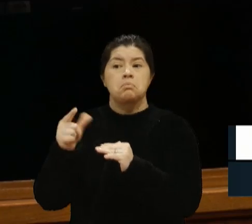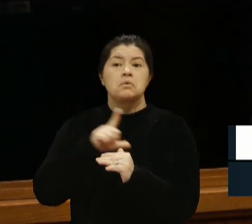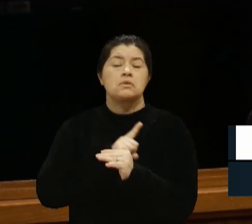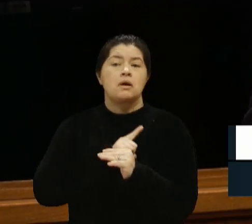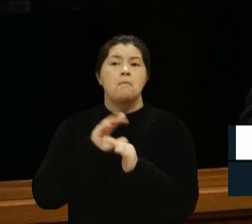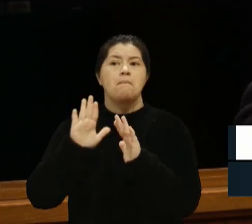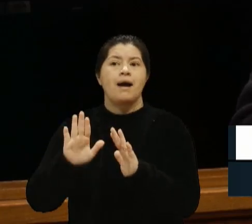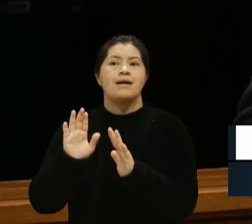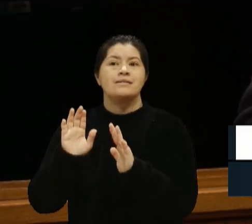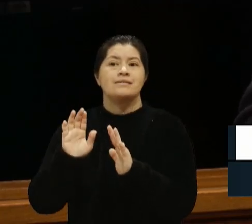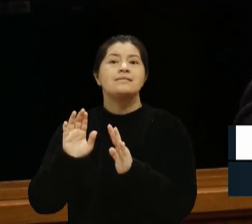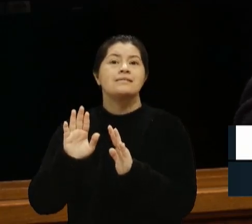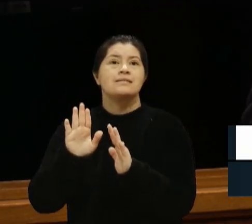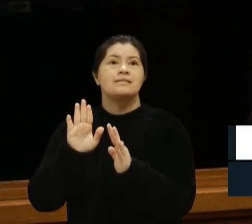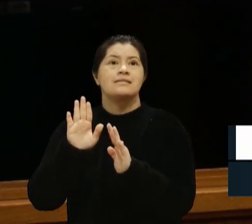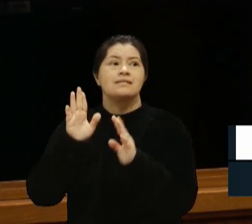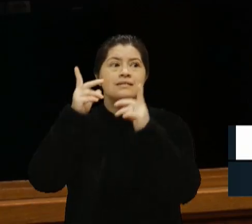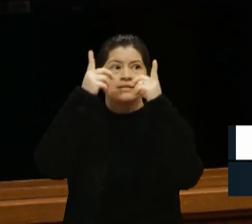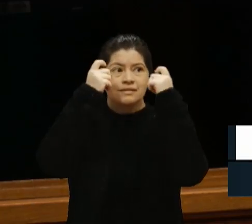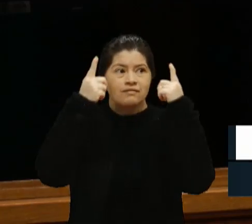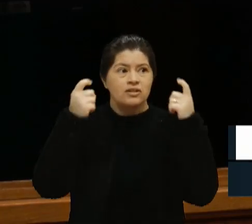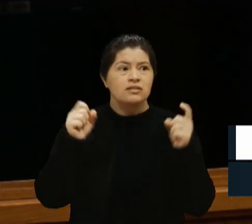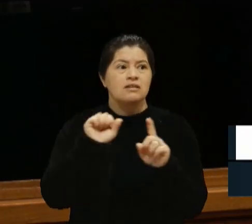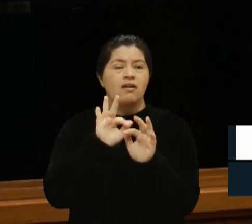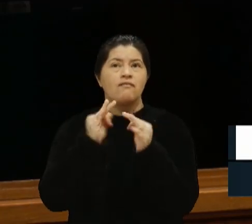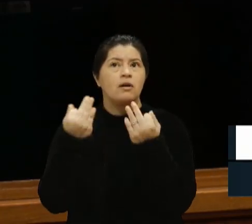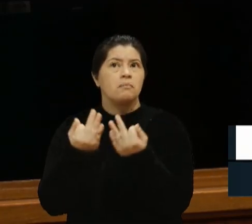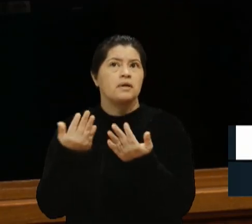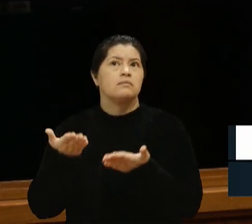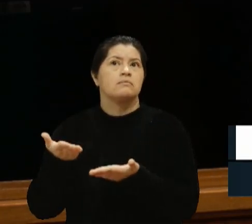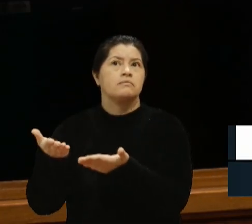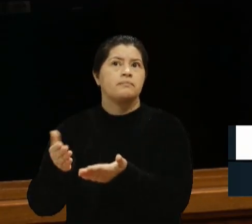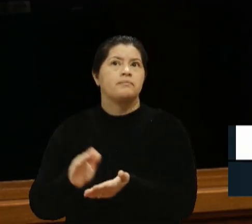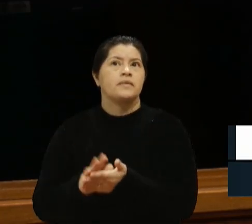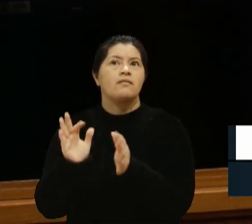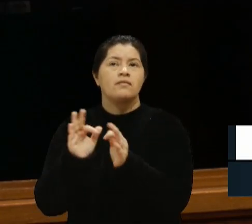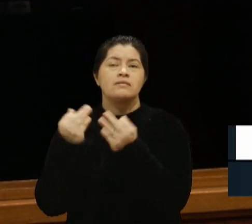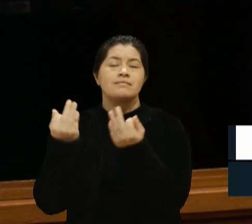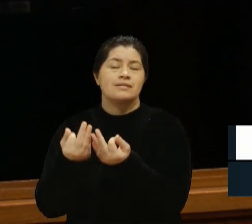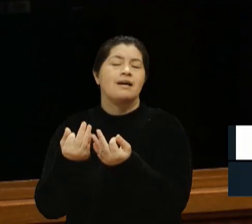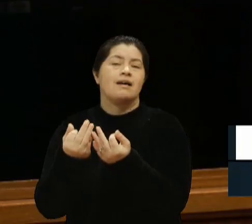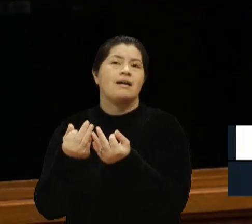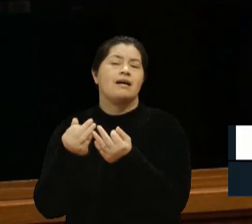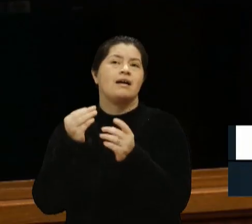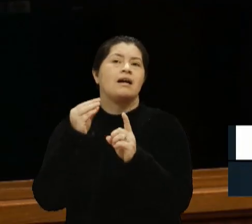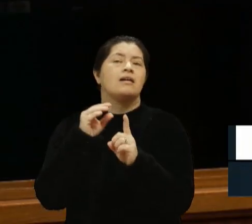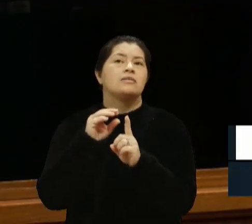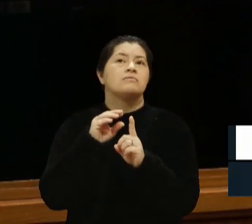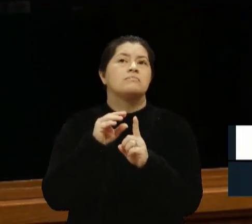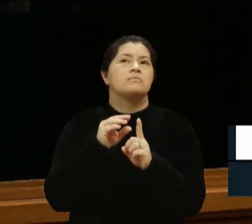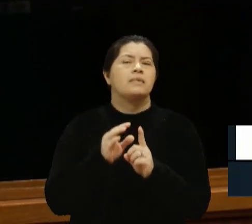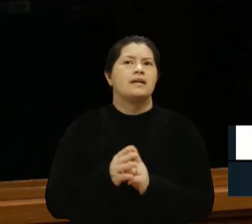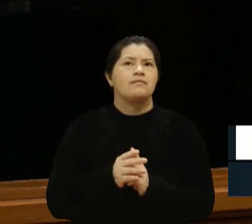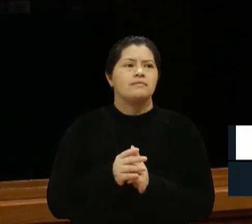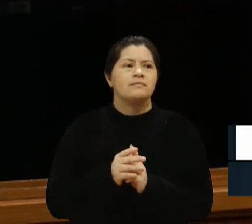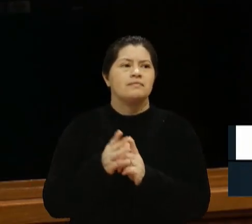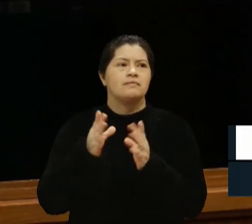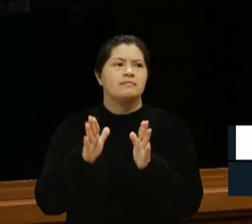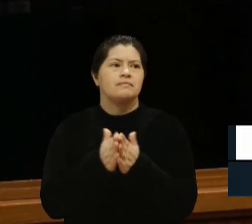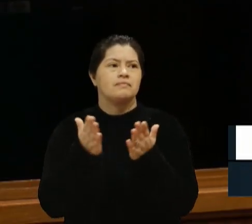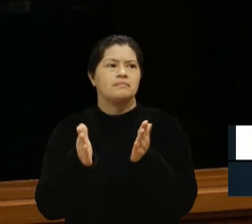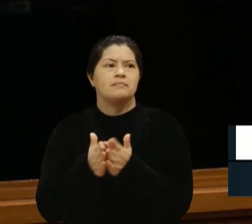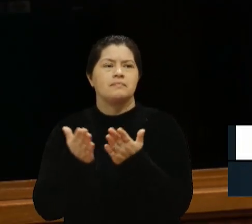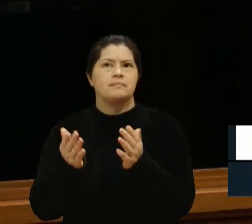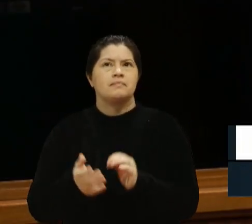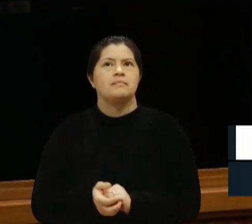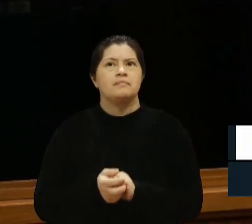eram violentadas pela sua família. Ao mesmo tempo em que tinham famílias mais vulneráveis economicamente, que não eram negligentes